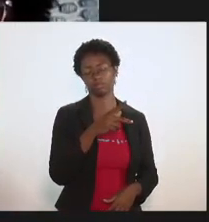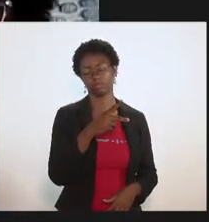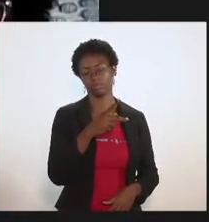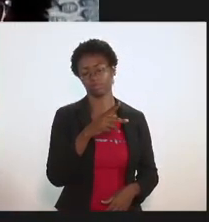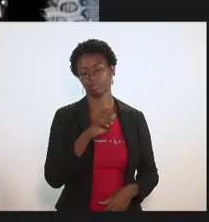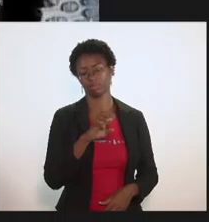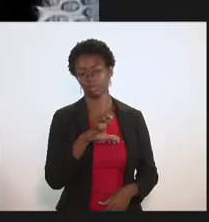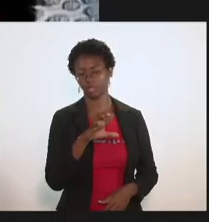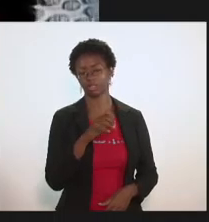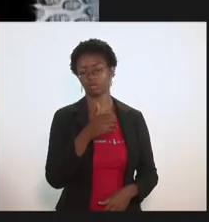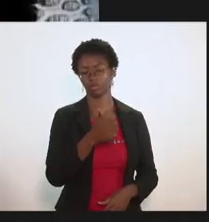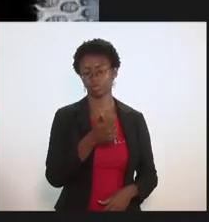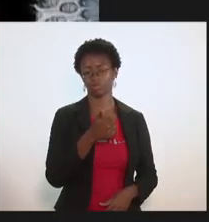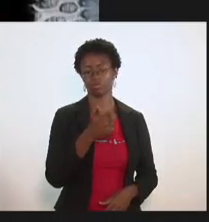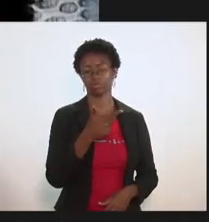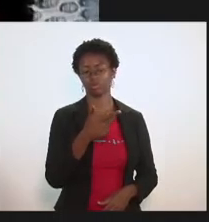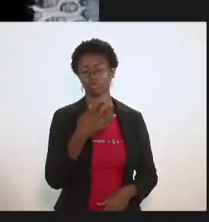Em discussão.